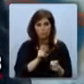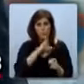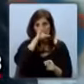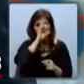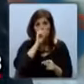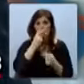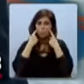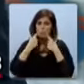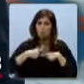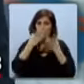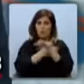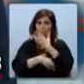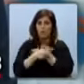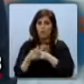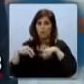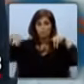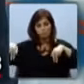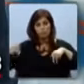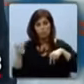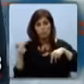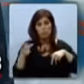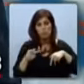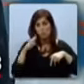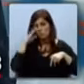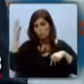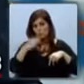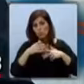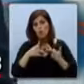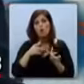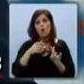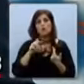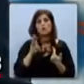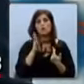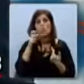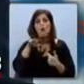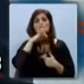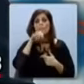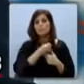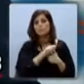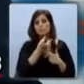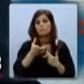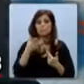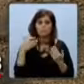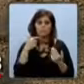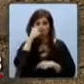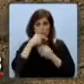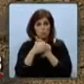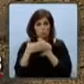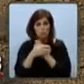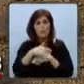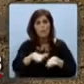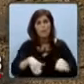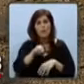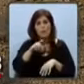ministério público e os advogados das duas partes partição neste caso o arguido João Gouveia e os familiares das vítimas do Meco é também